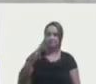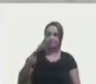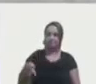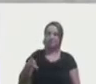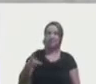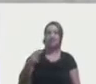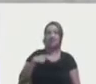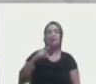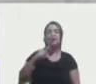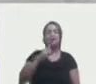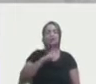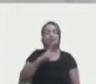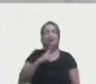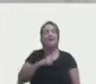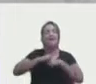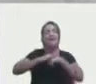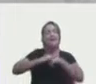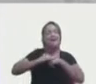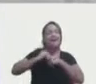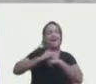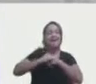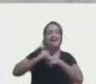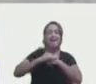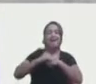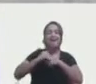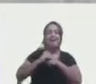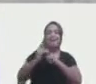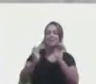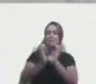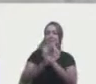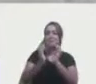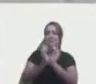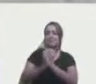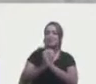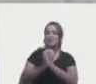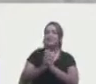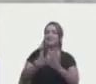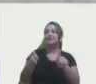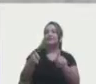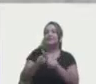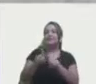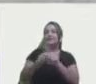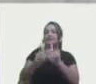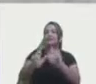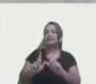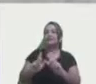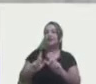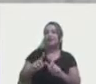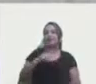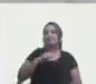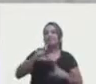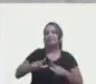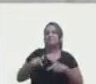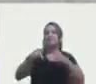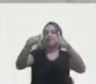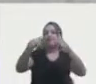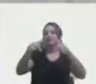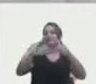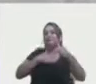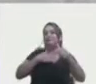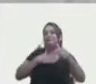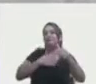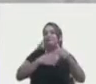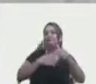assim um carinho enorme pela classe tenho também a sorte de ter tido bons professores né